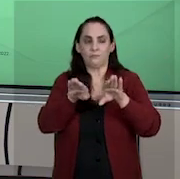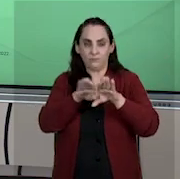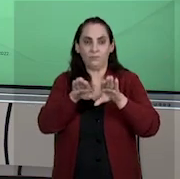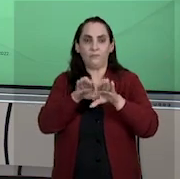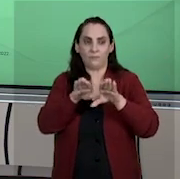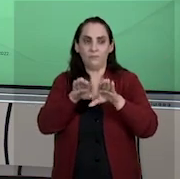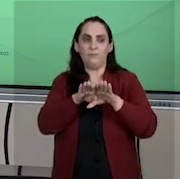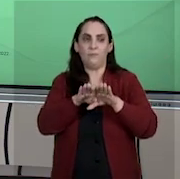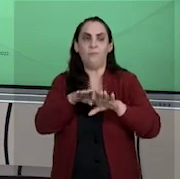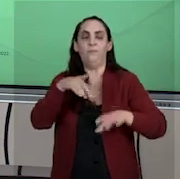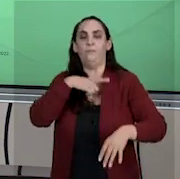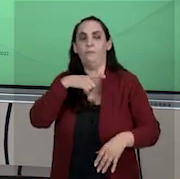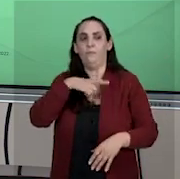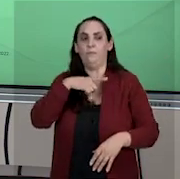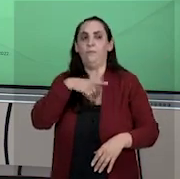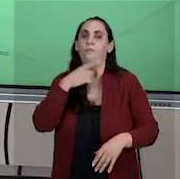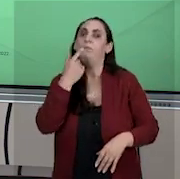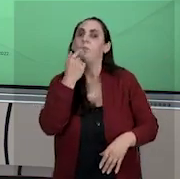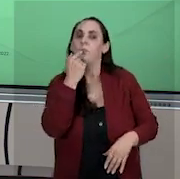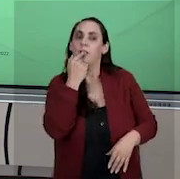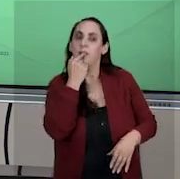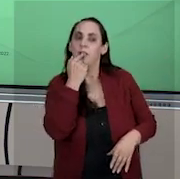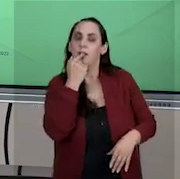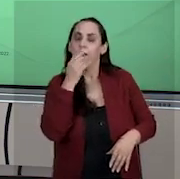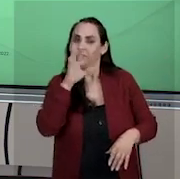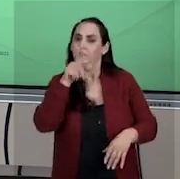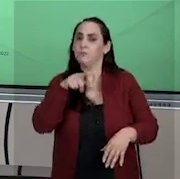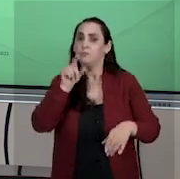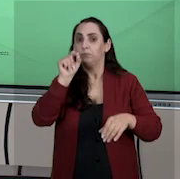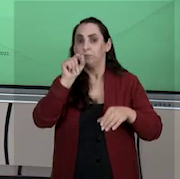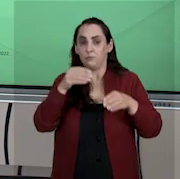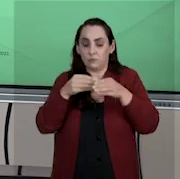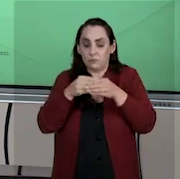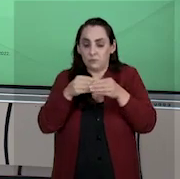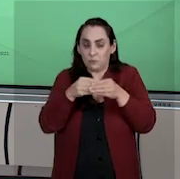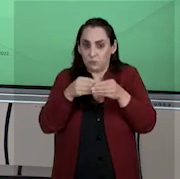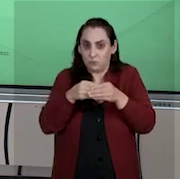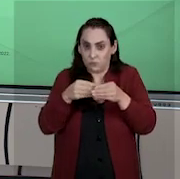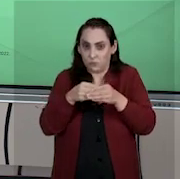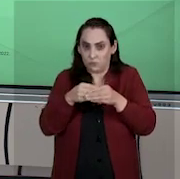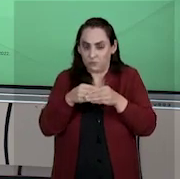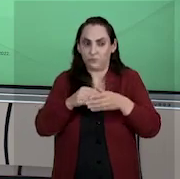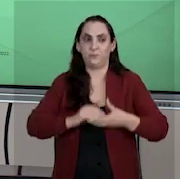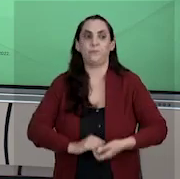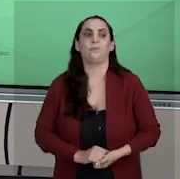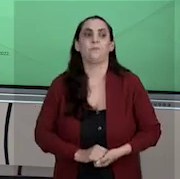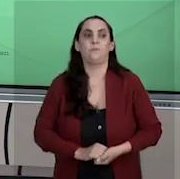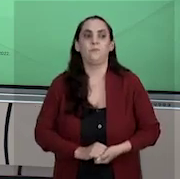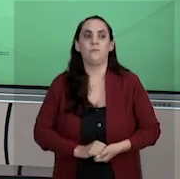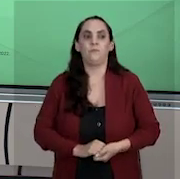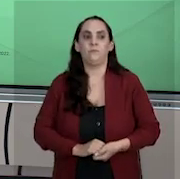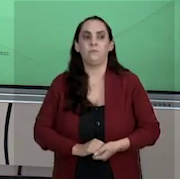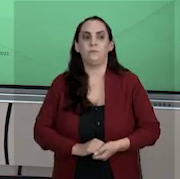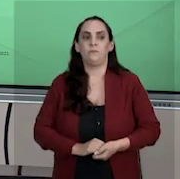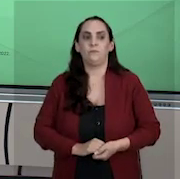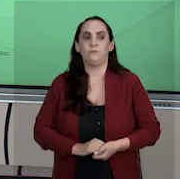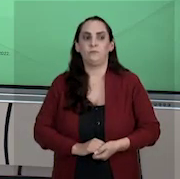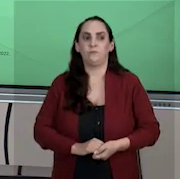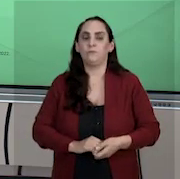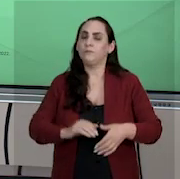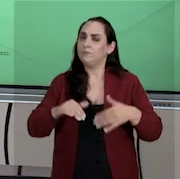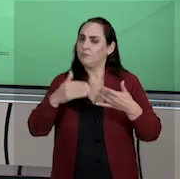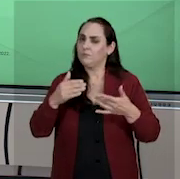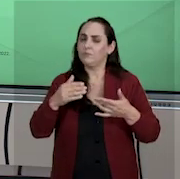campainha. E a língua, que é um órgão muscular, isso dentro da cavidade bucal, cavidade oral. Bom,